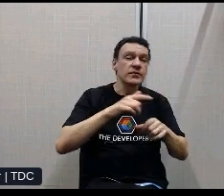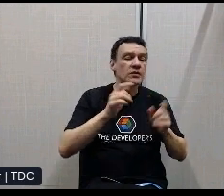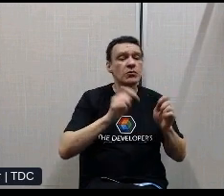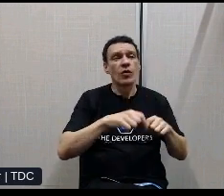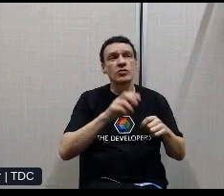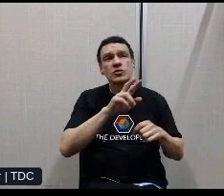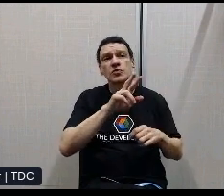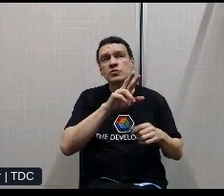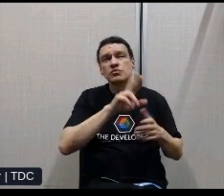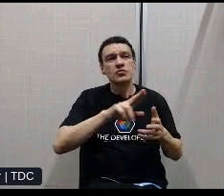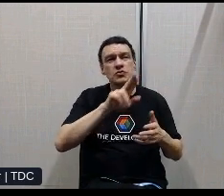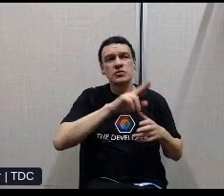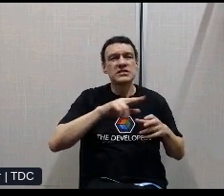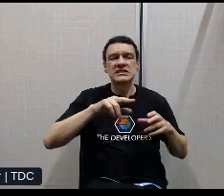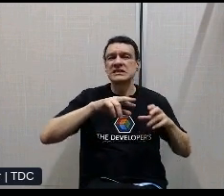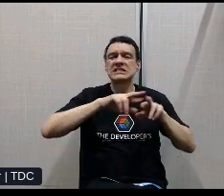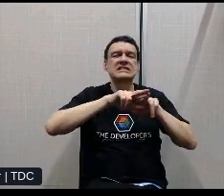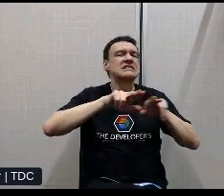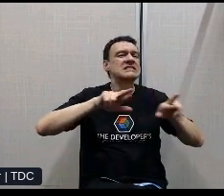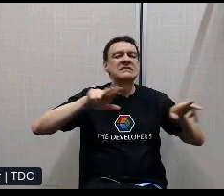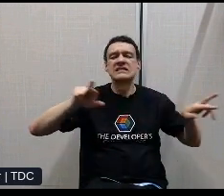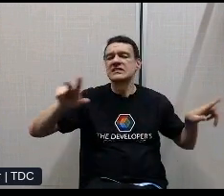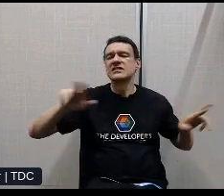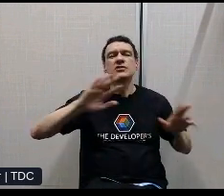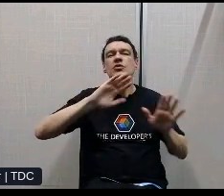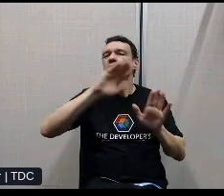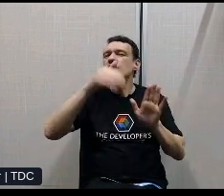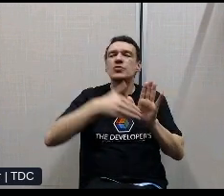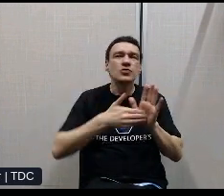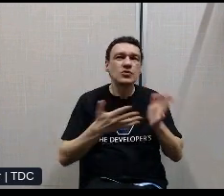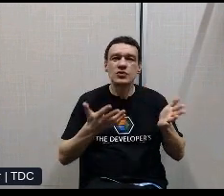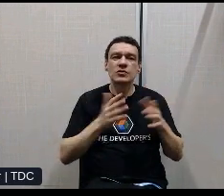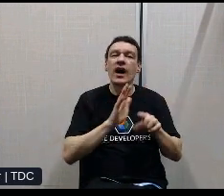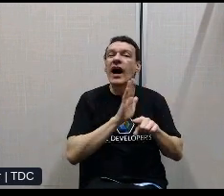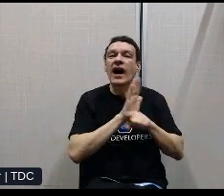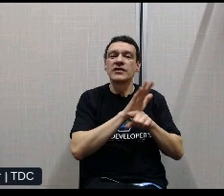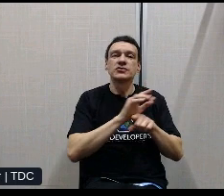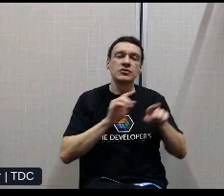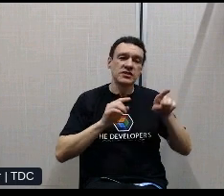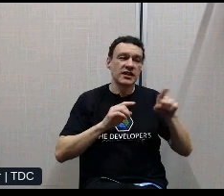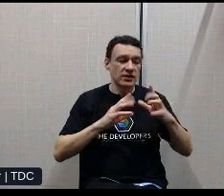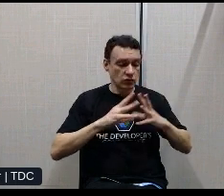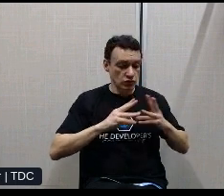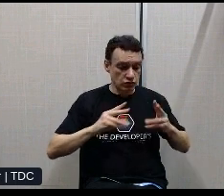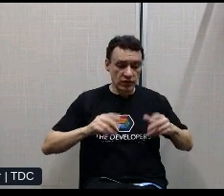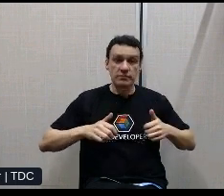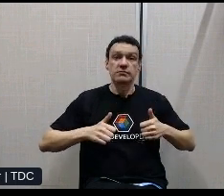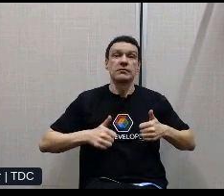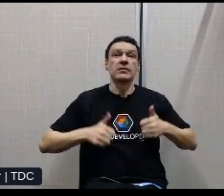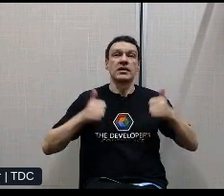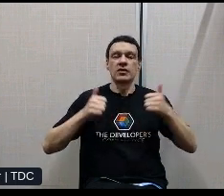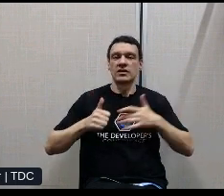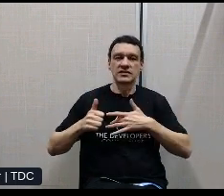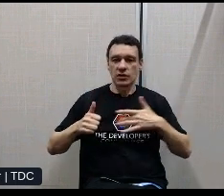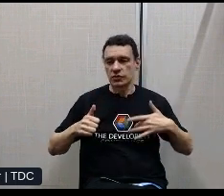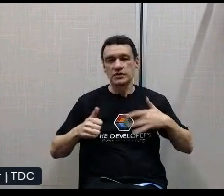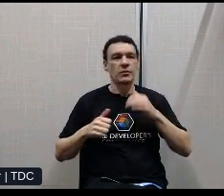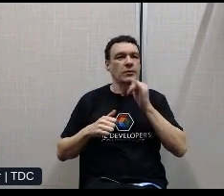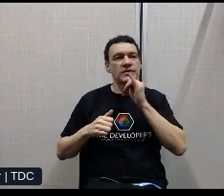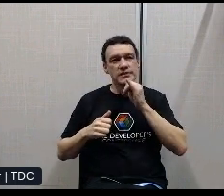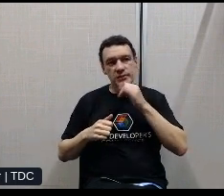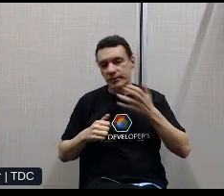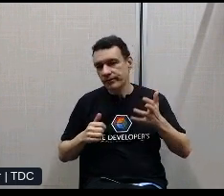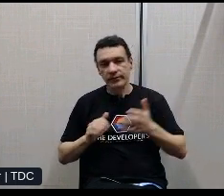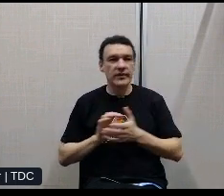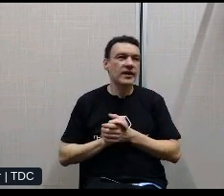eliminar, reduzir a deformidade. Significa, então, se você precisa sair de